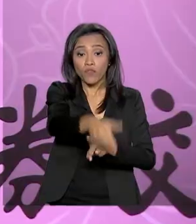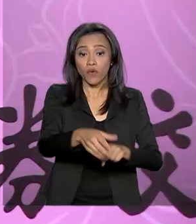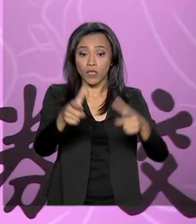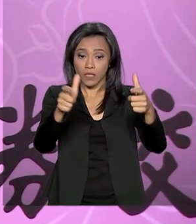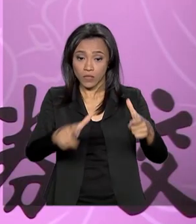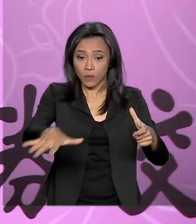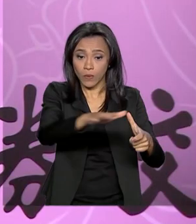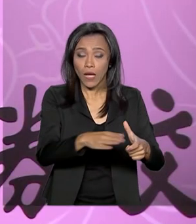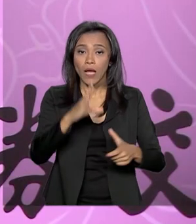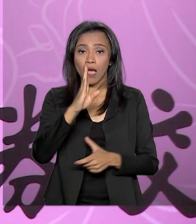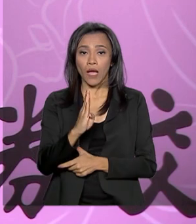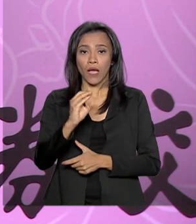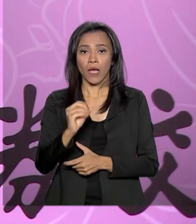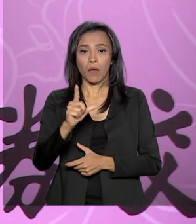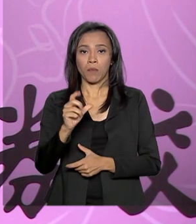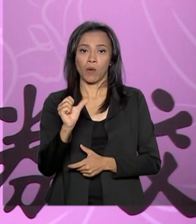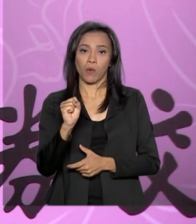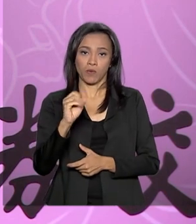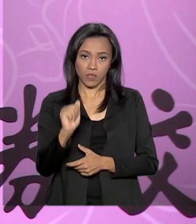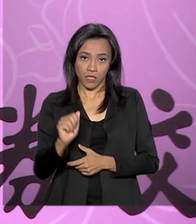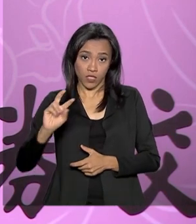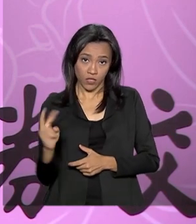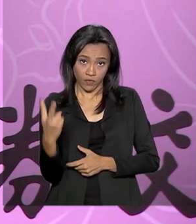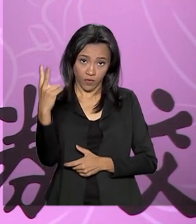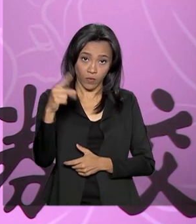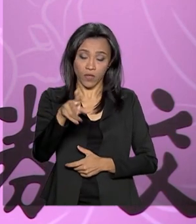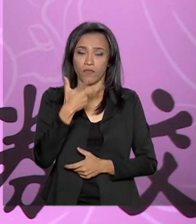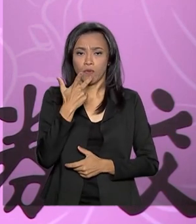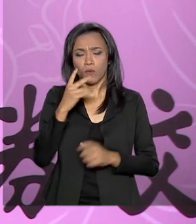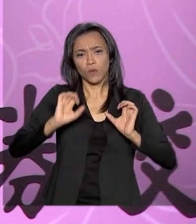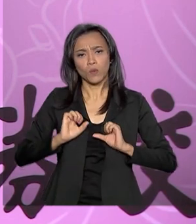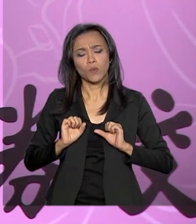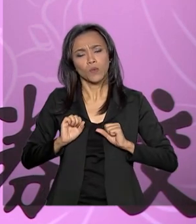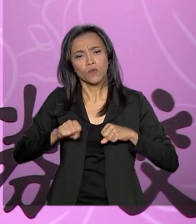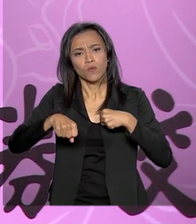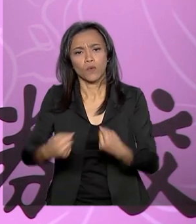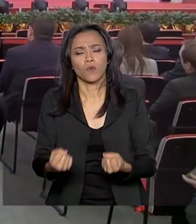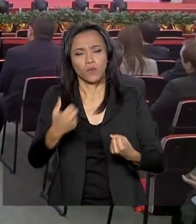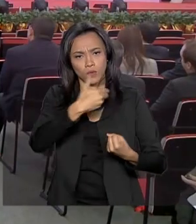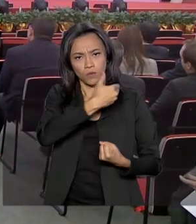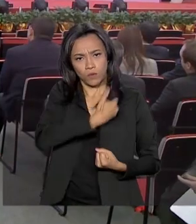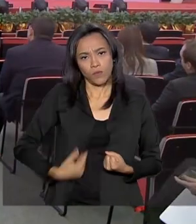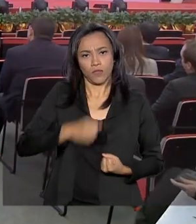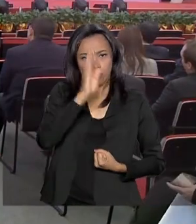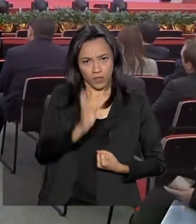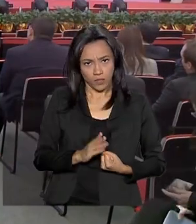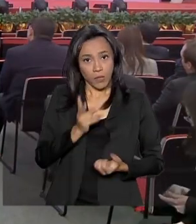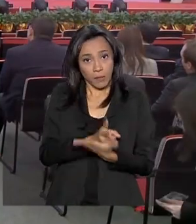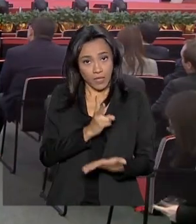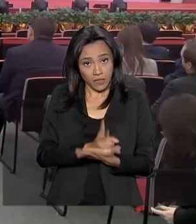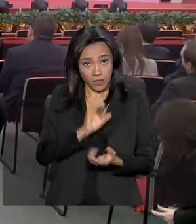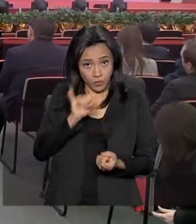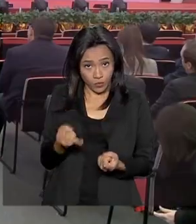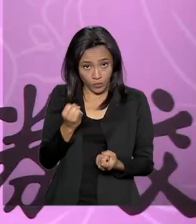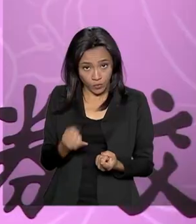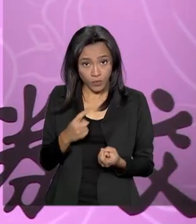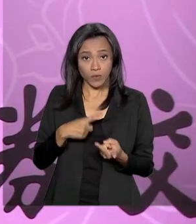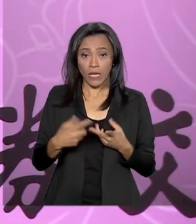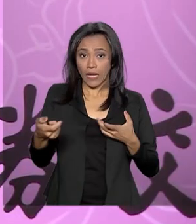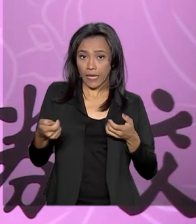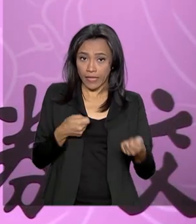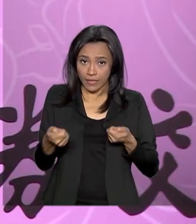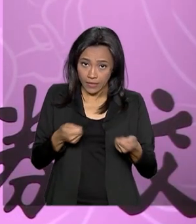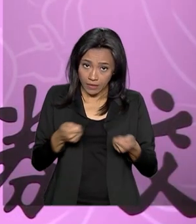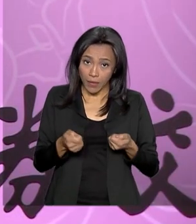onde citou o esforço do governo brasileiro para manter as taxas de juros baixos e equilibrar a balança comercial e